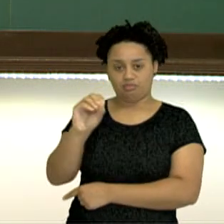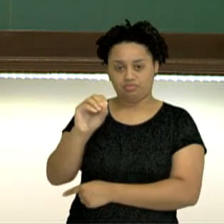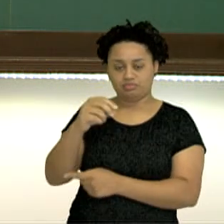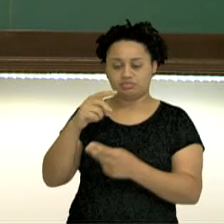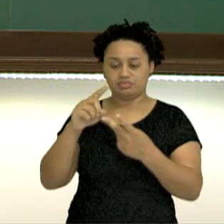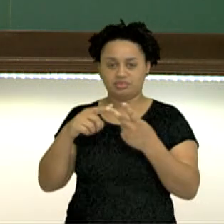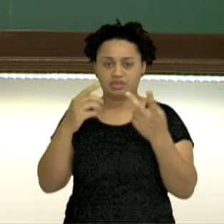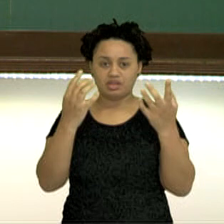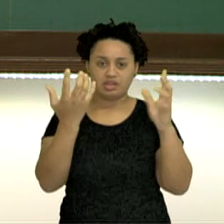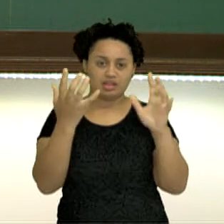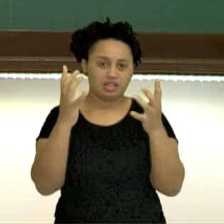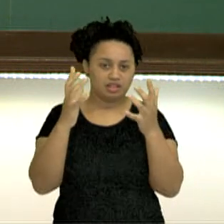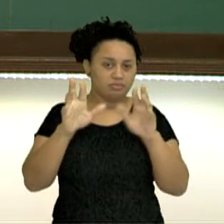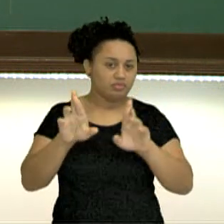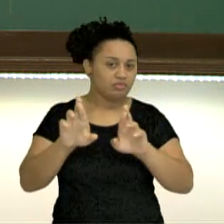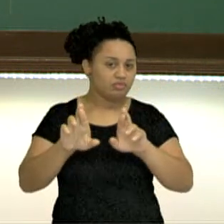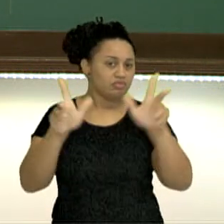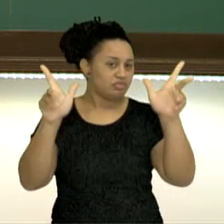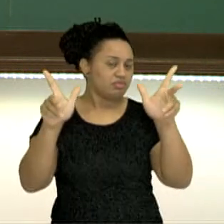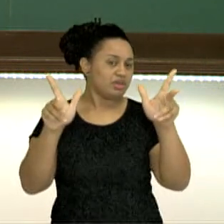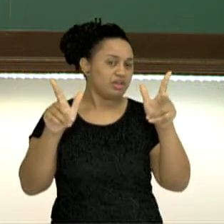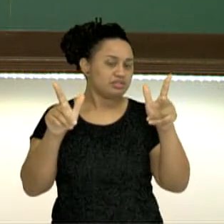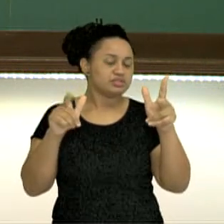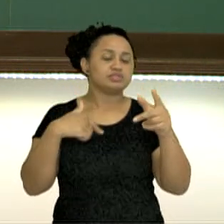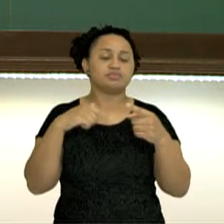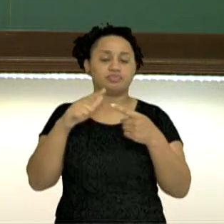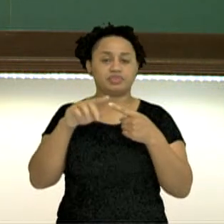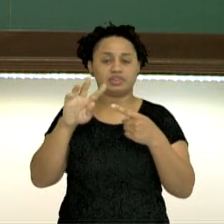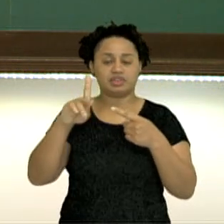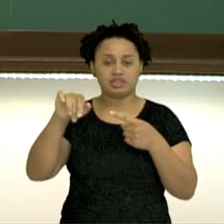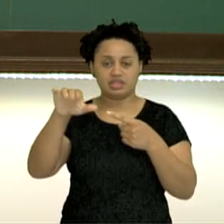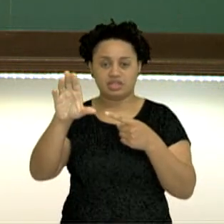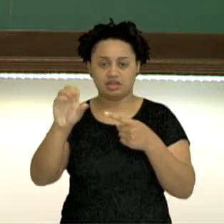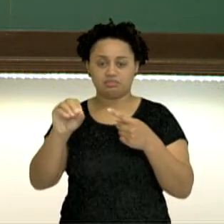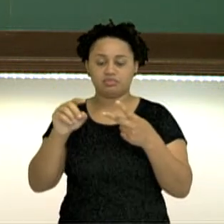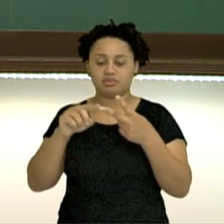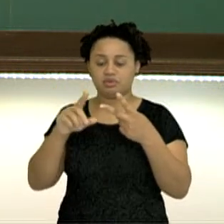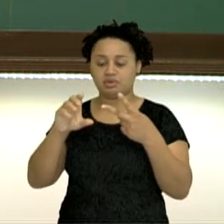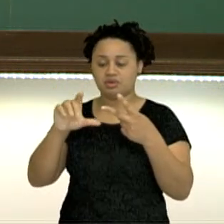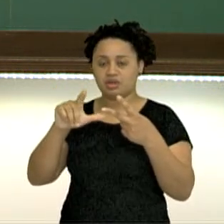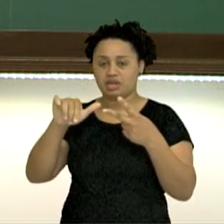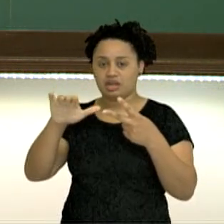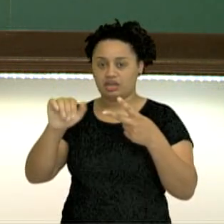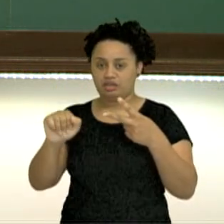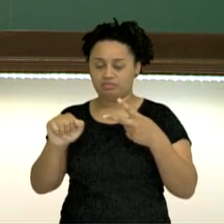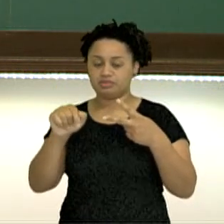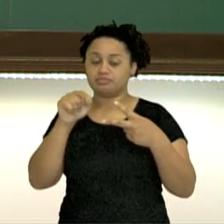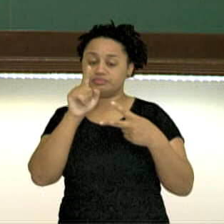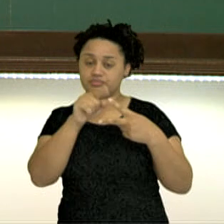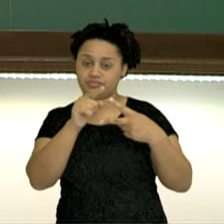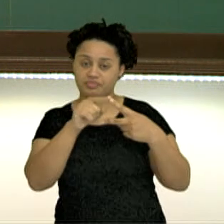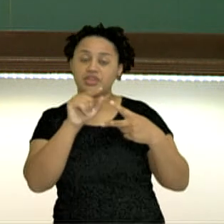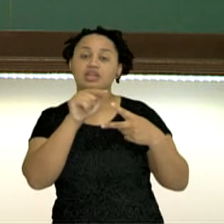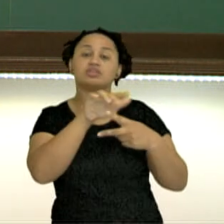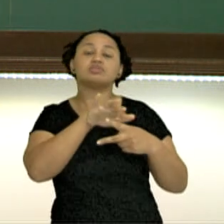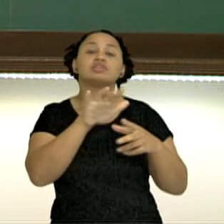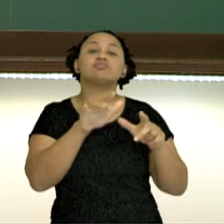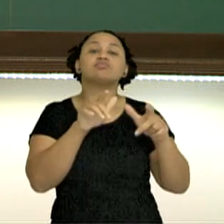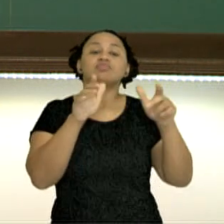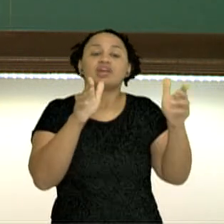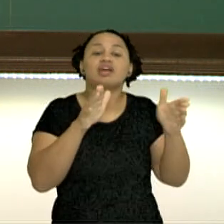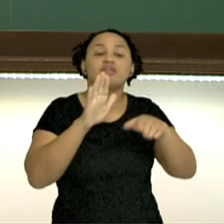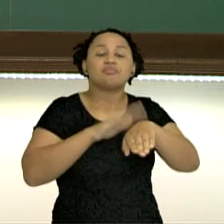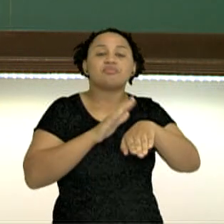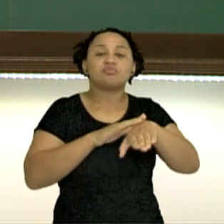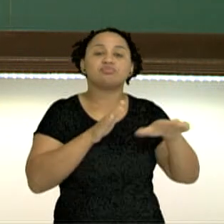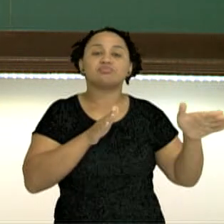são coisas distintas. E tempo e clima, sendo que tempo é o conjunto de condições